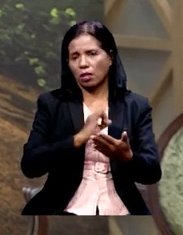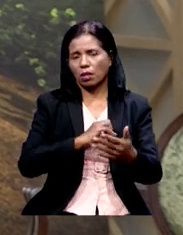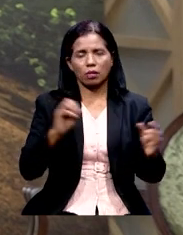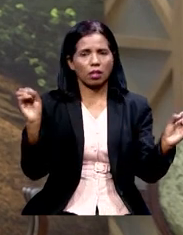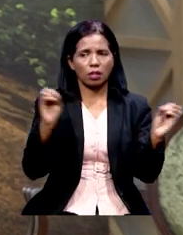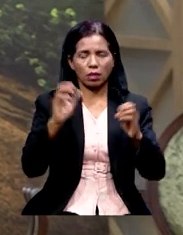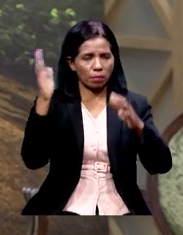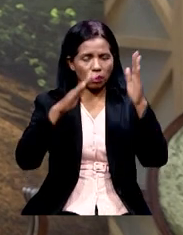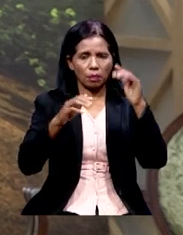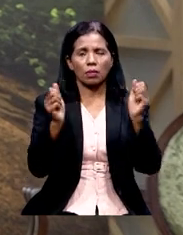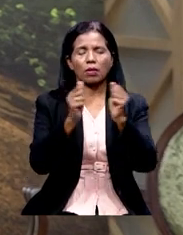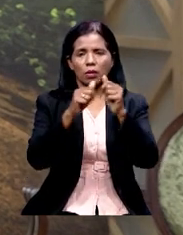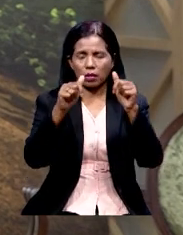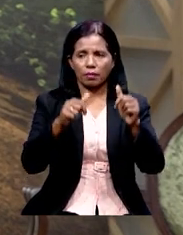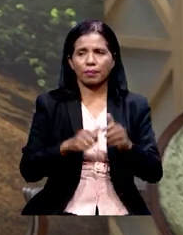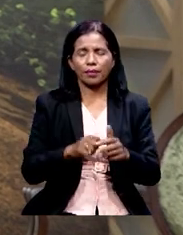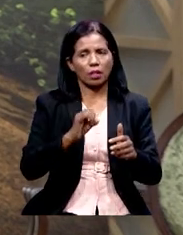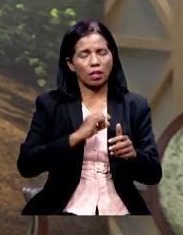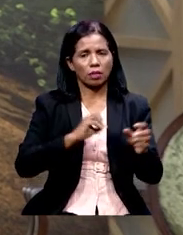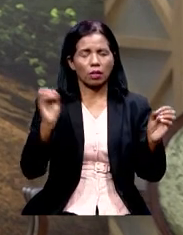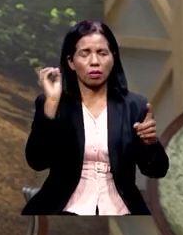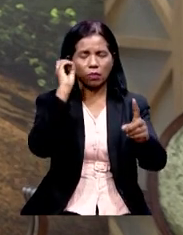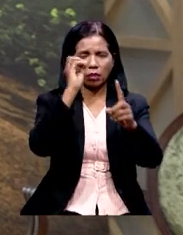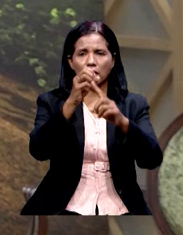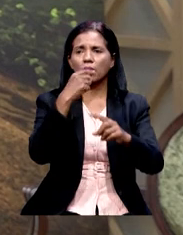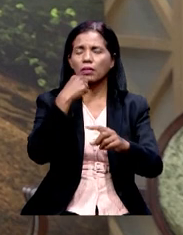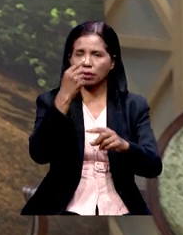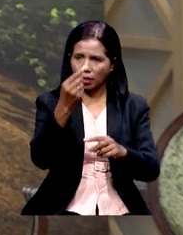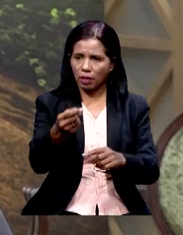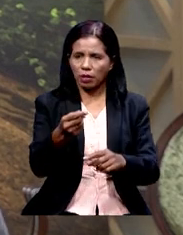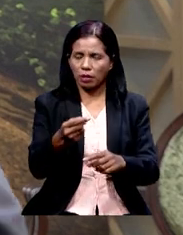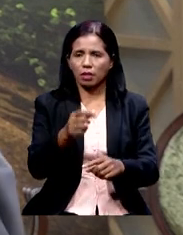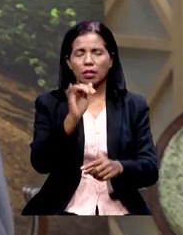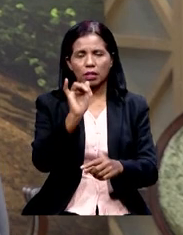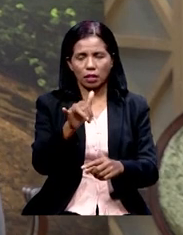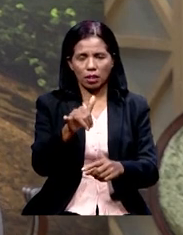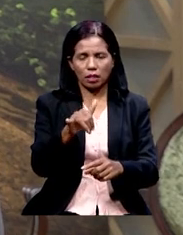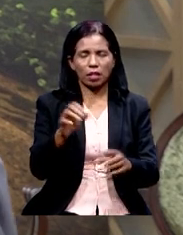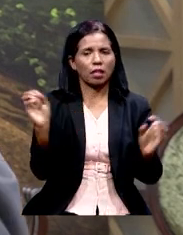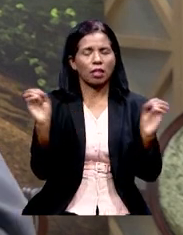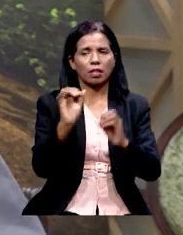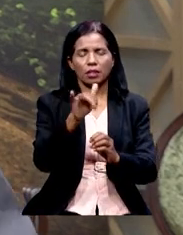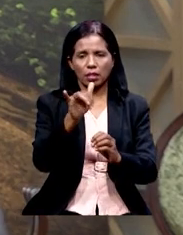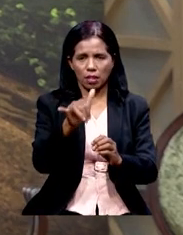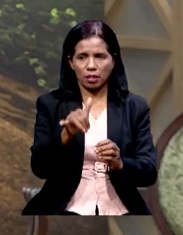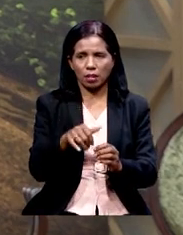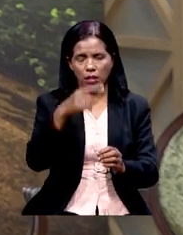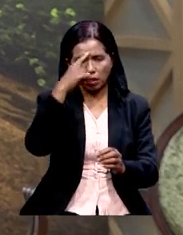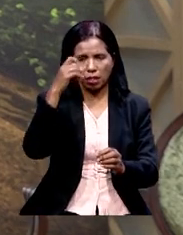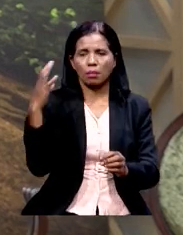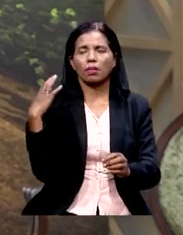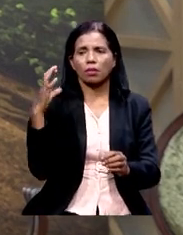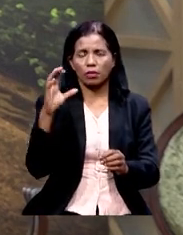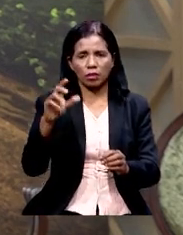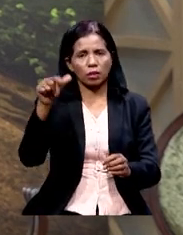o Idané. E a opinião, até concorda com ela, concorda também, competência,